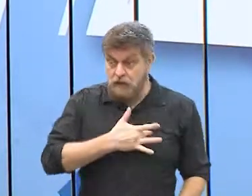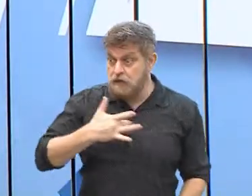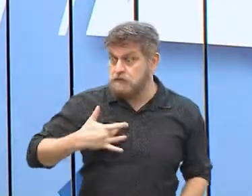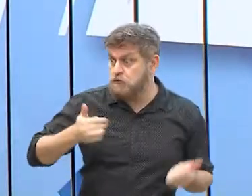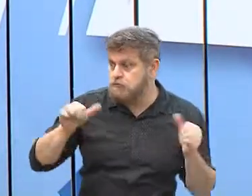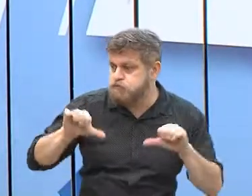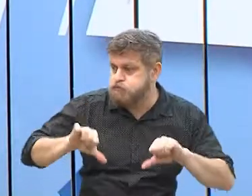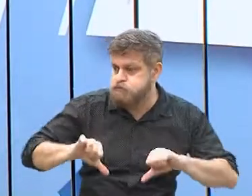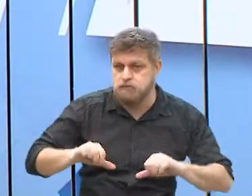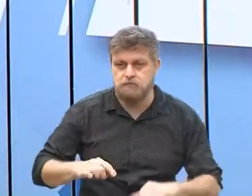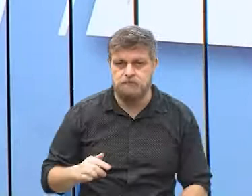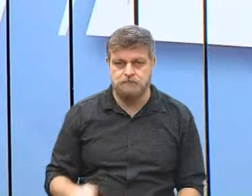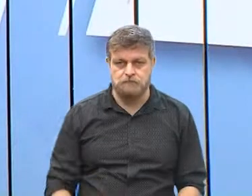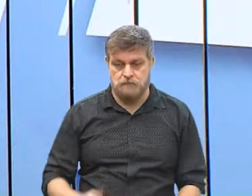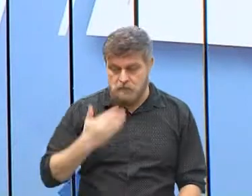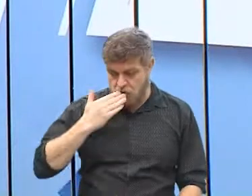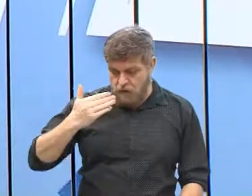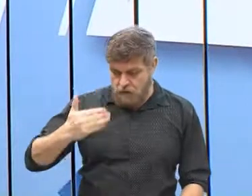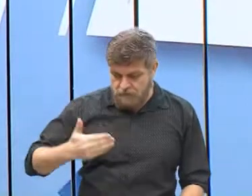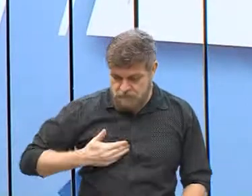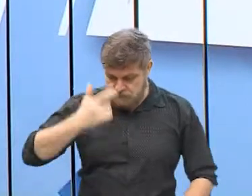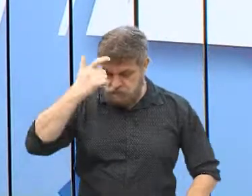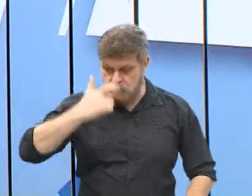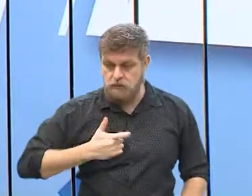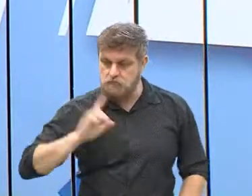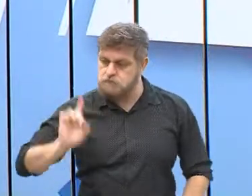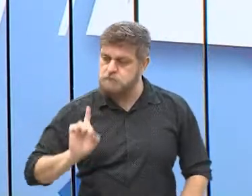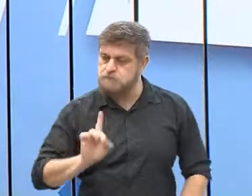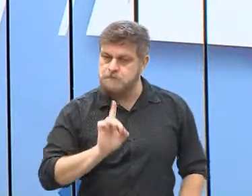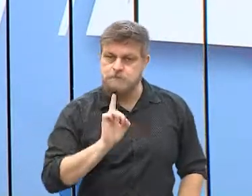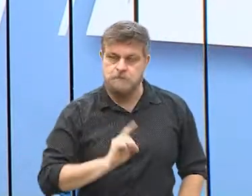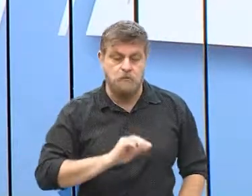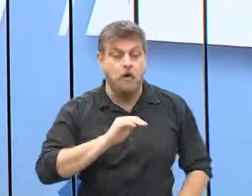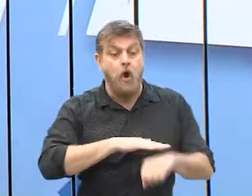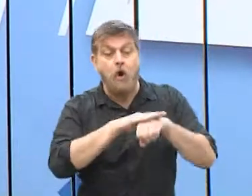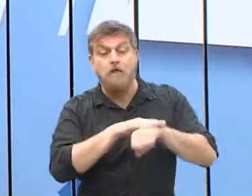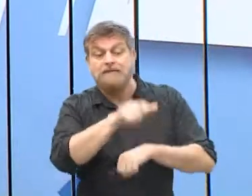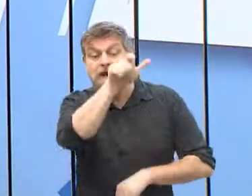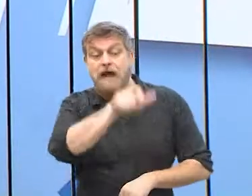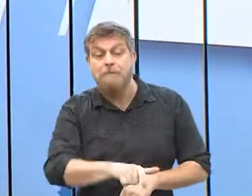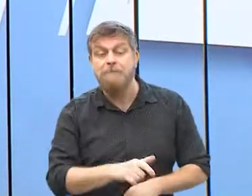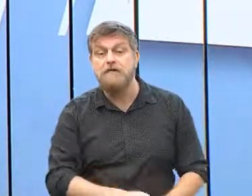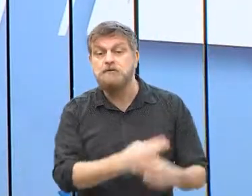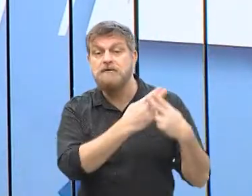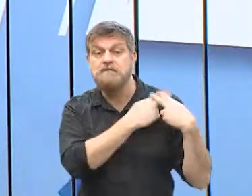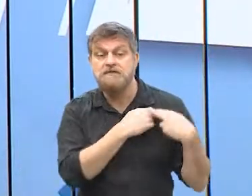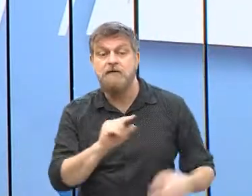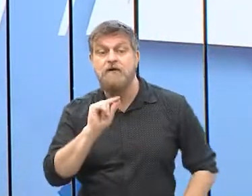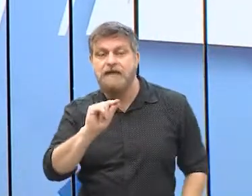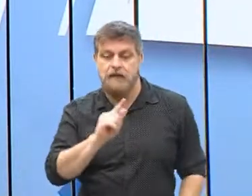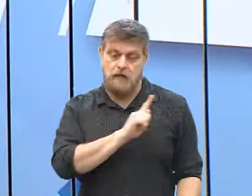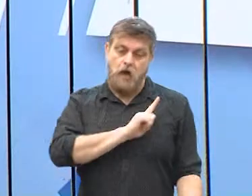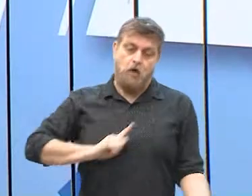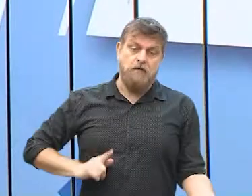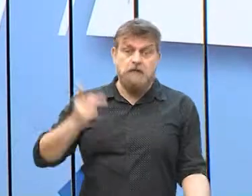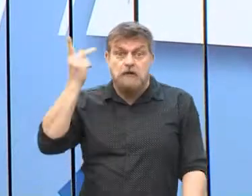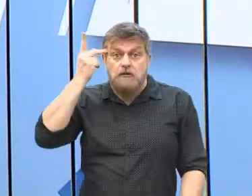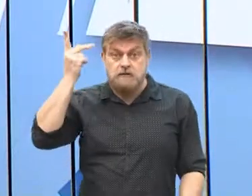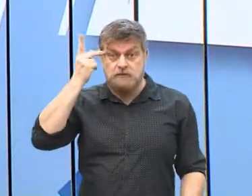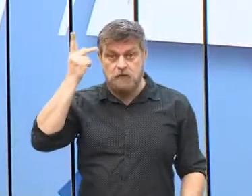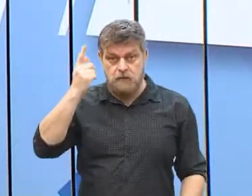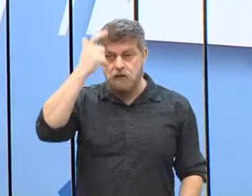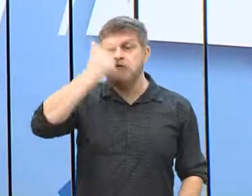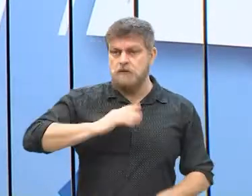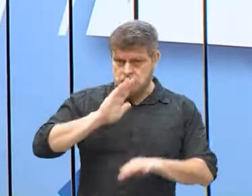como a gente recebeu a demanda, nós temos que bater na porta de quem é o responsável. No caso, é o governador do estado, e a gente fez